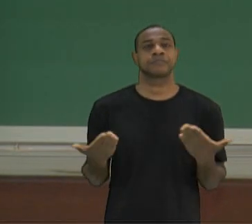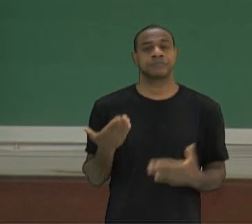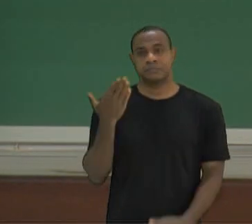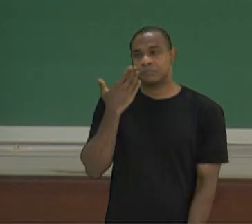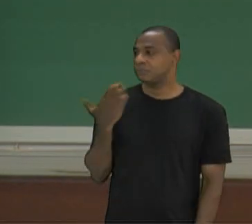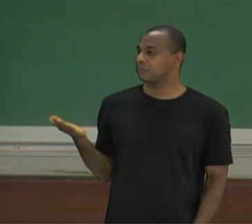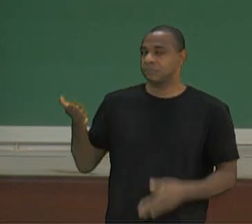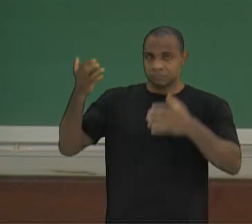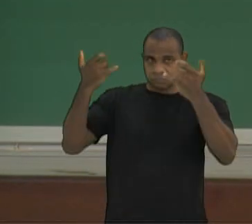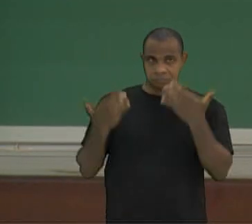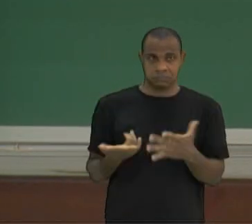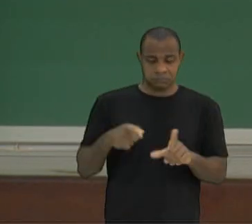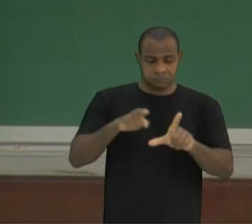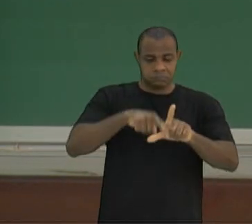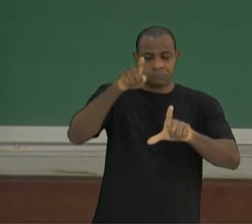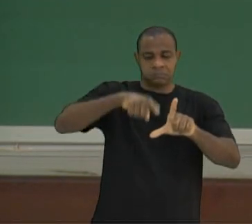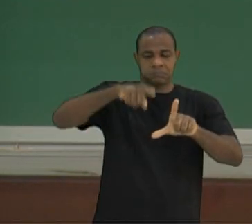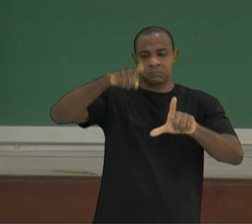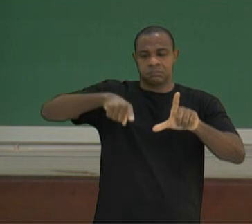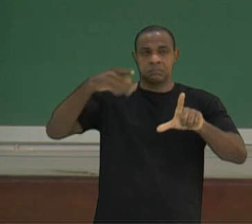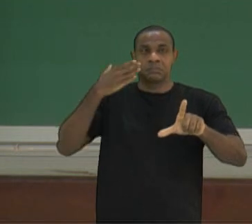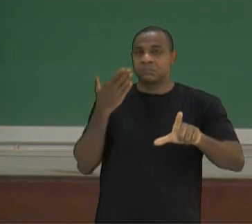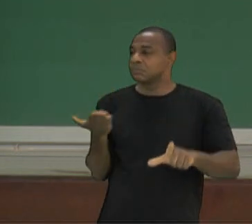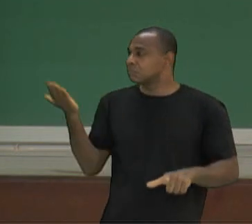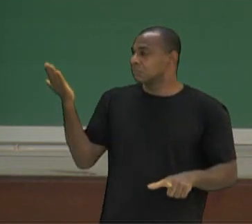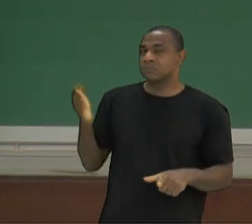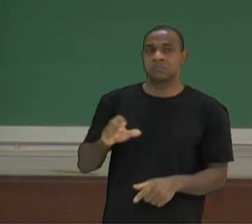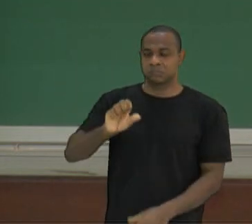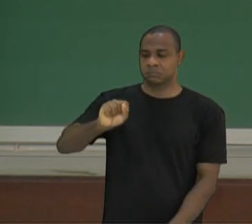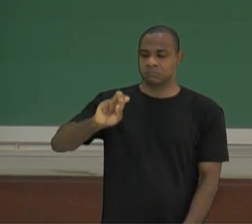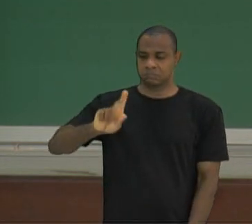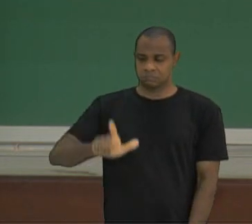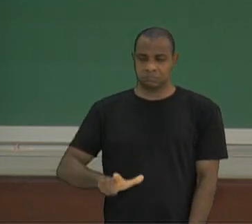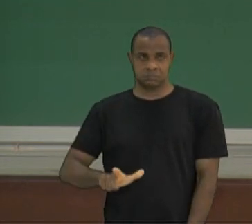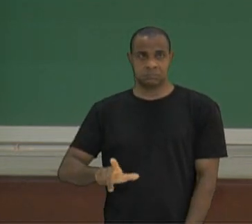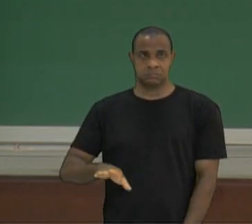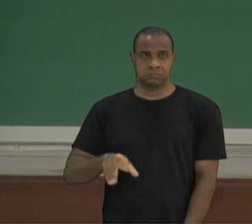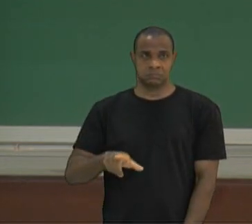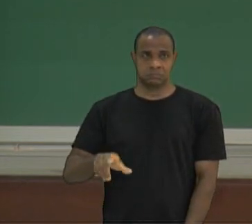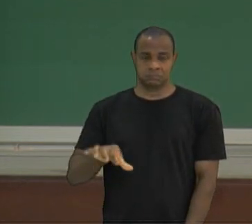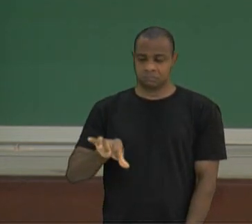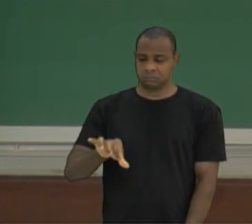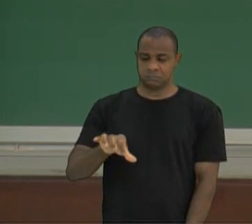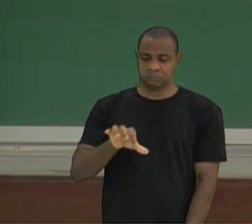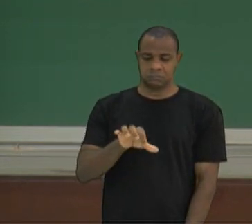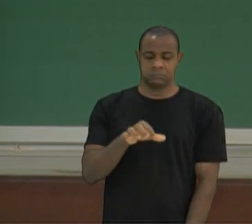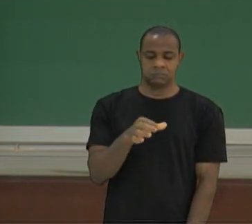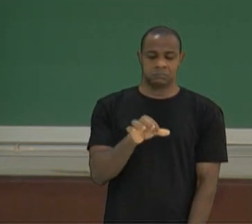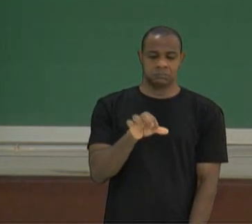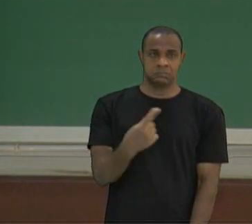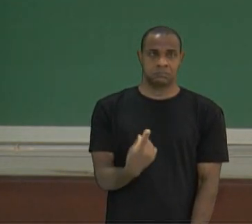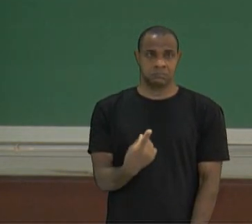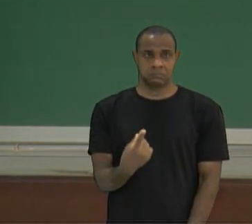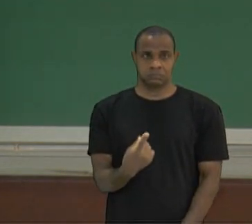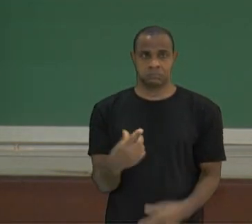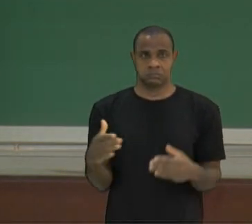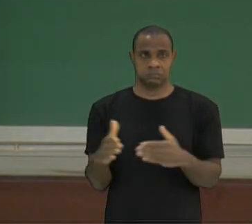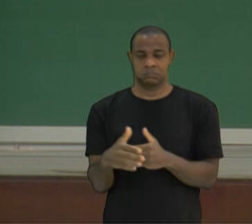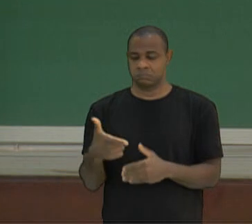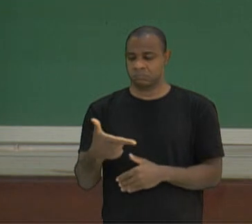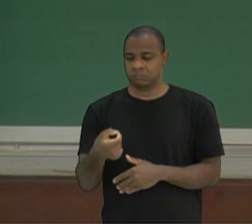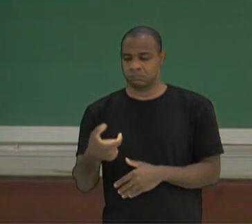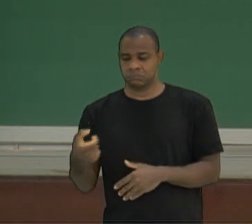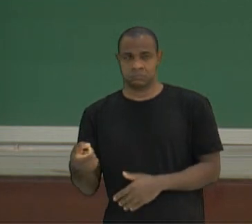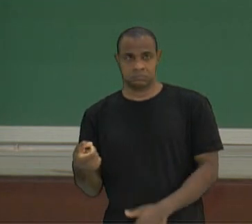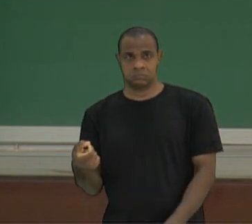fala ali do grau de urbanização, está ali a região sul, comparando 91 com 2000, como a gente fez com todas as outras